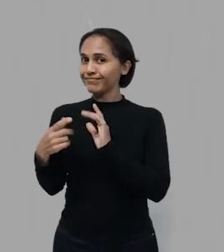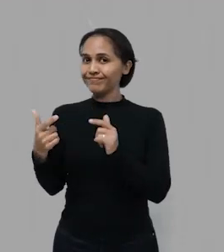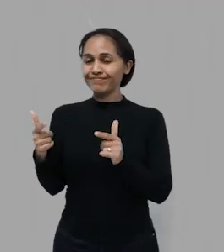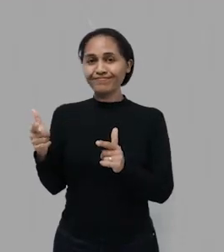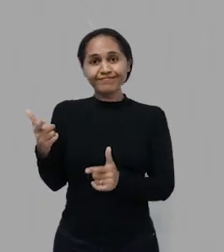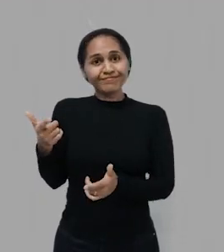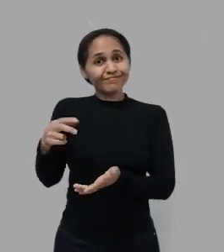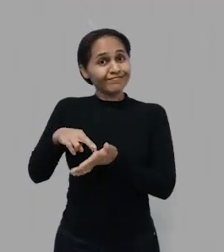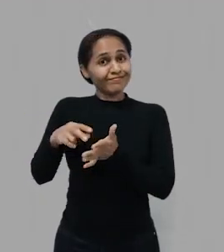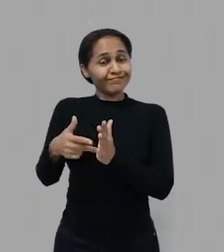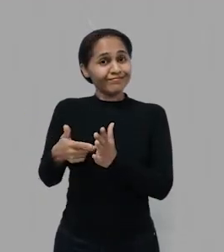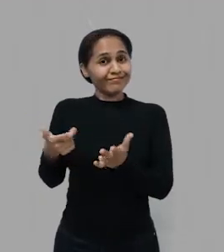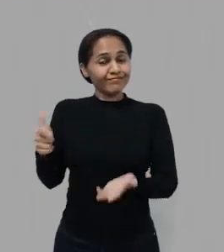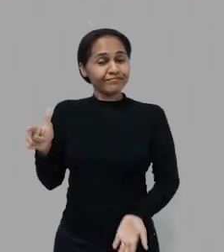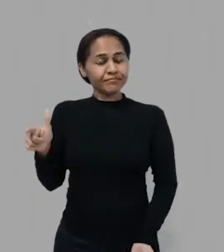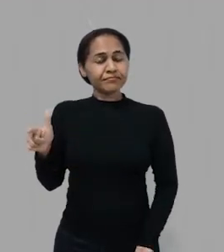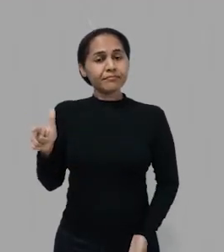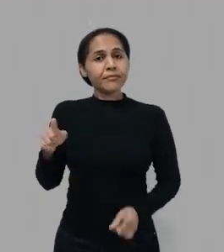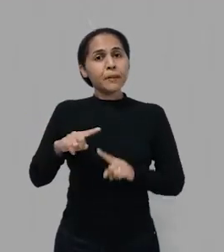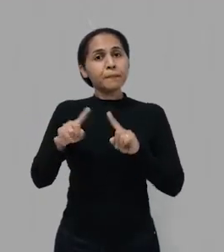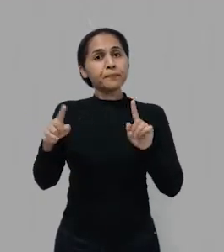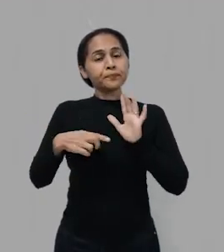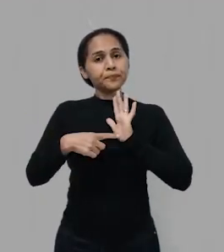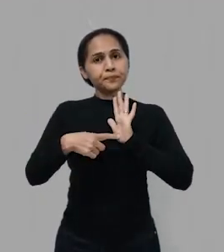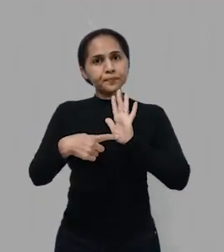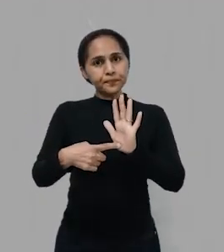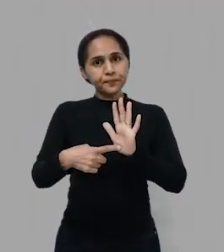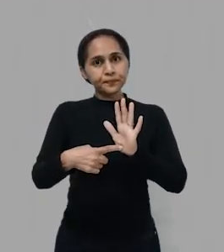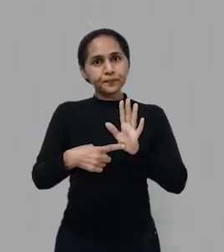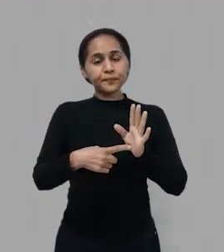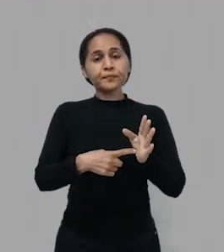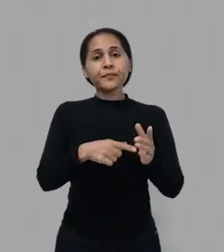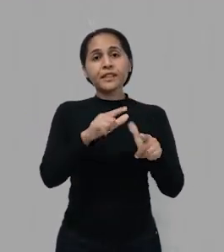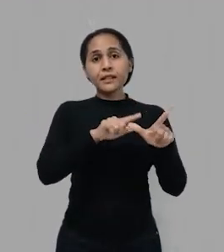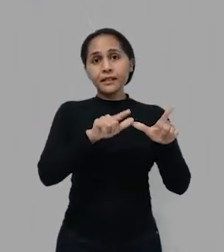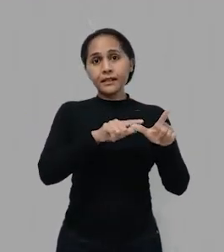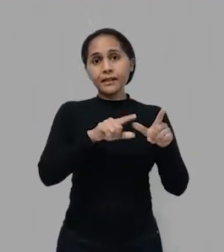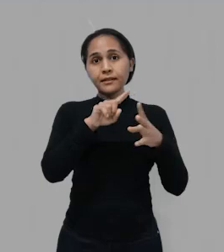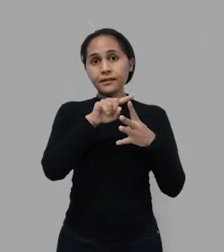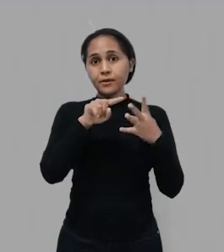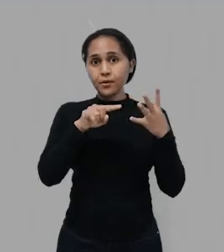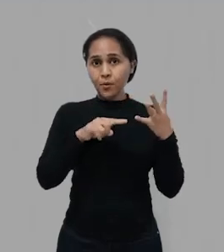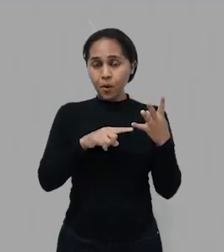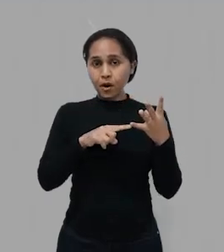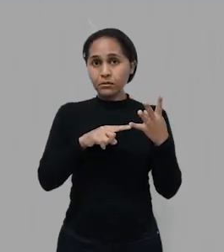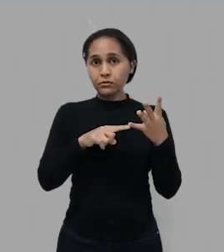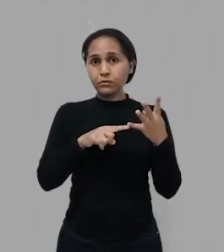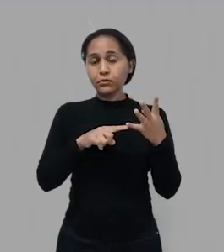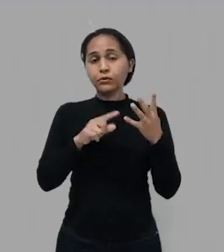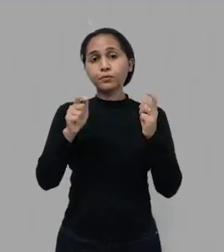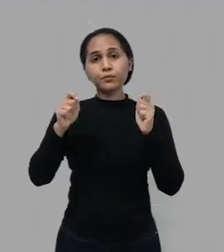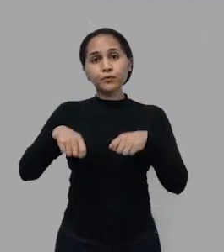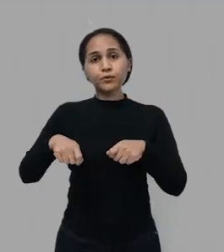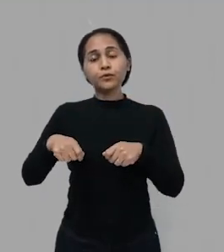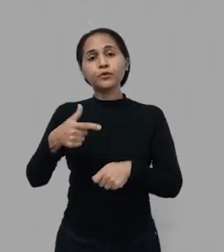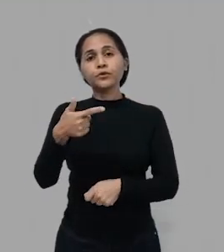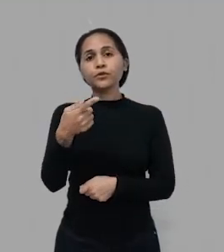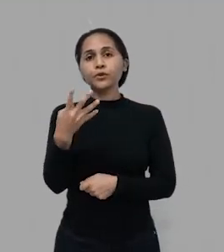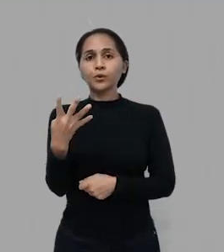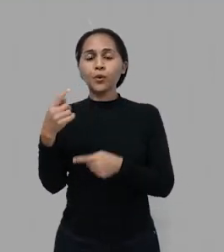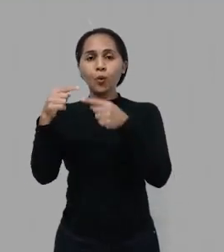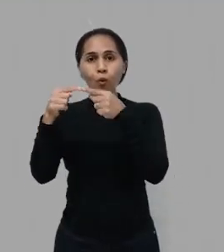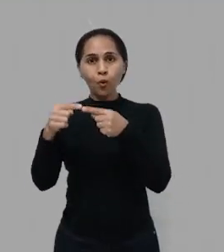quero deixar para vocês é que, com essas 4 letras, são possíveis 24 combinações. Então,